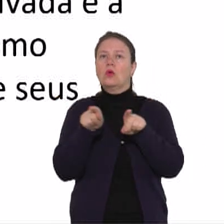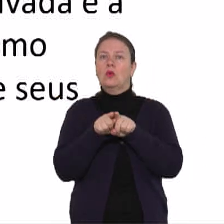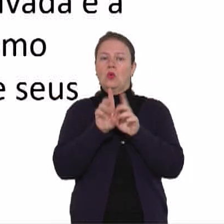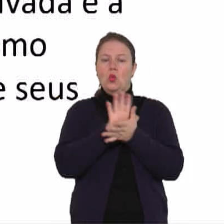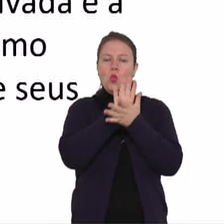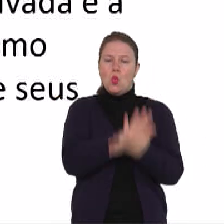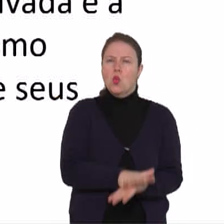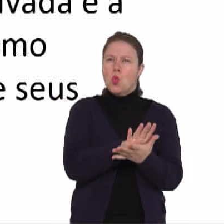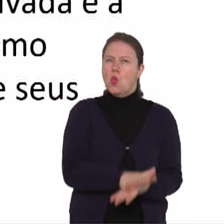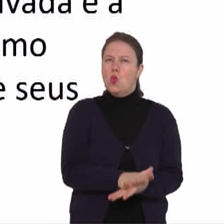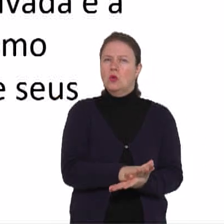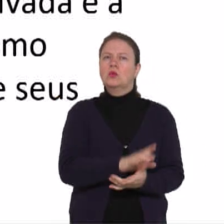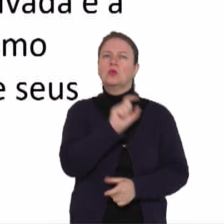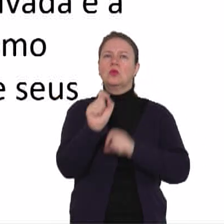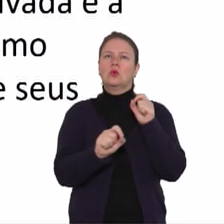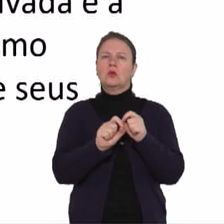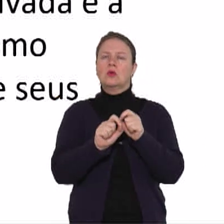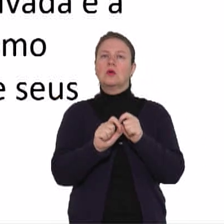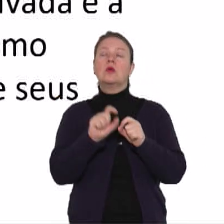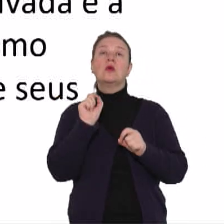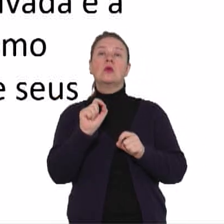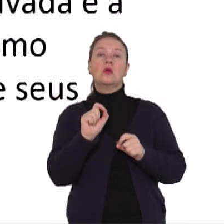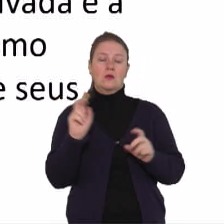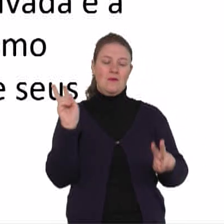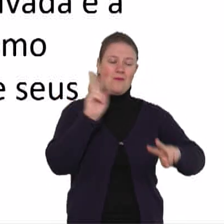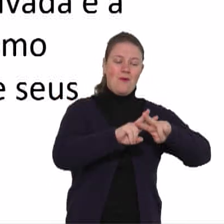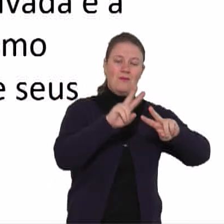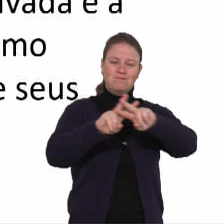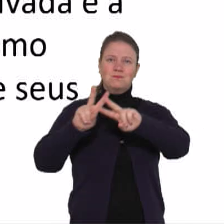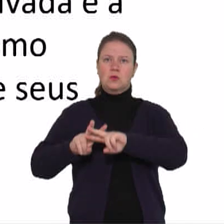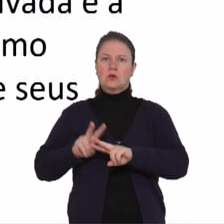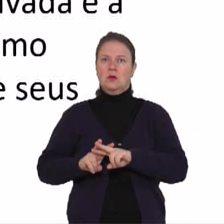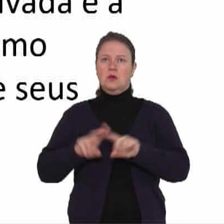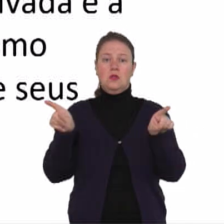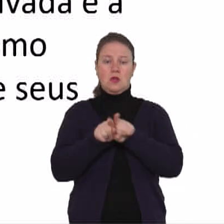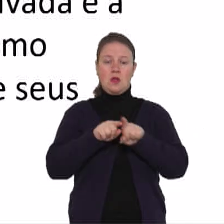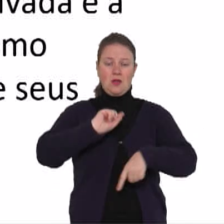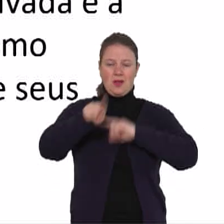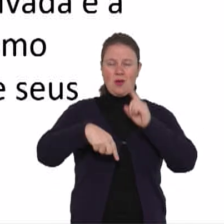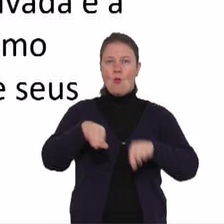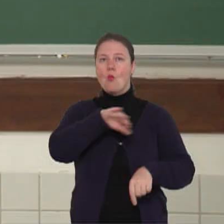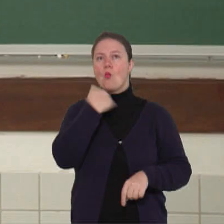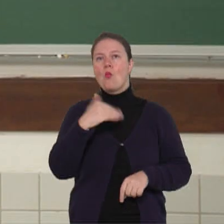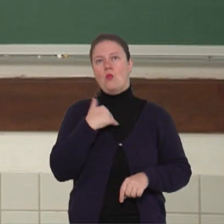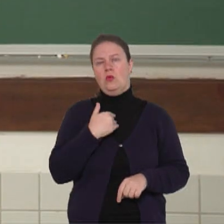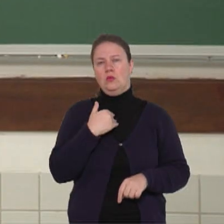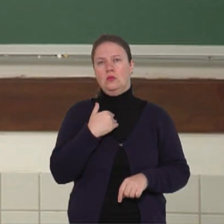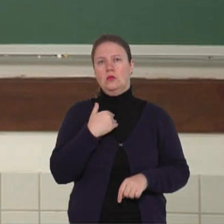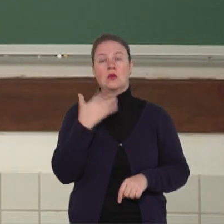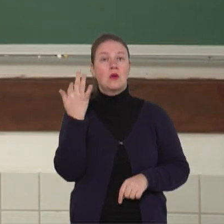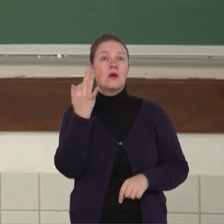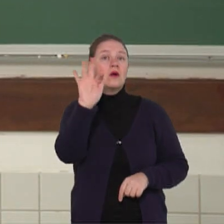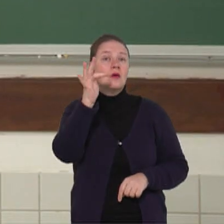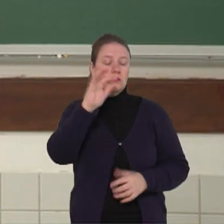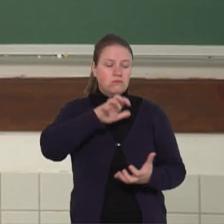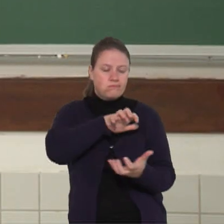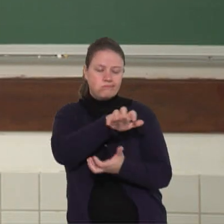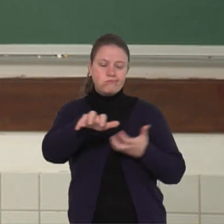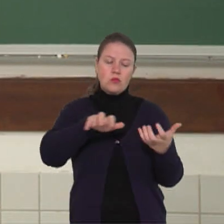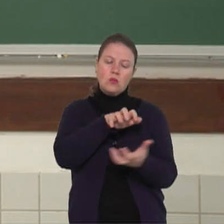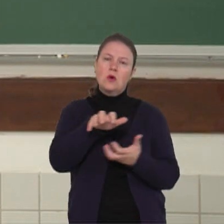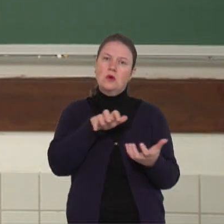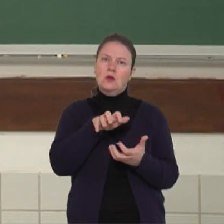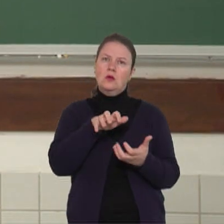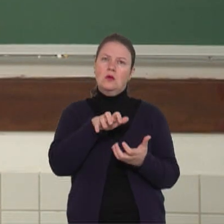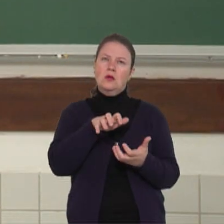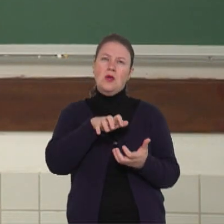sufocado, que era a chamada conspiração dos iguais, eles foram presos e foram executados. Né? A França revolucionária é uma França